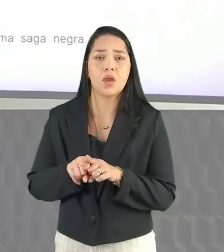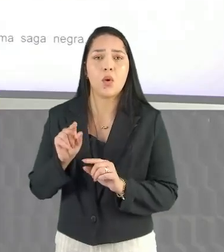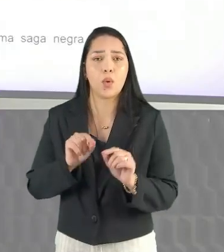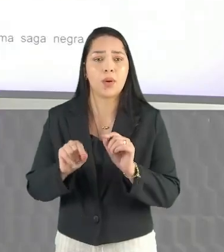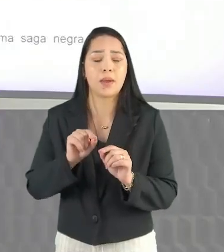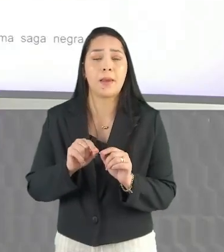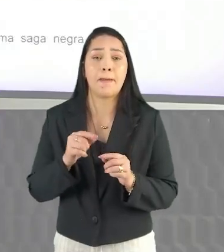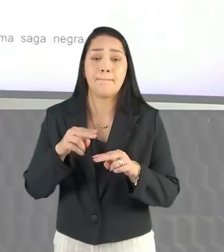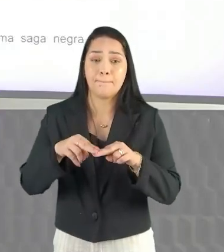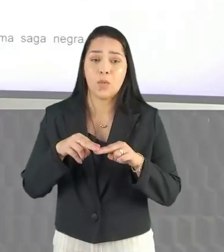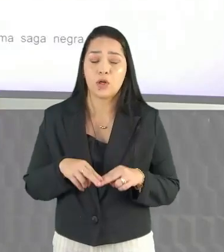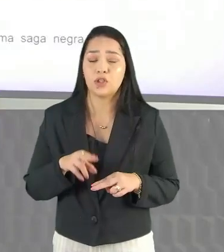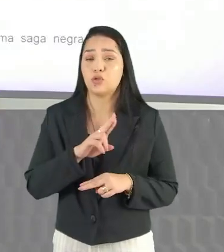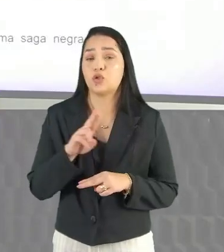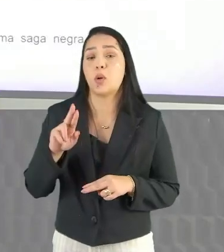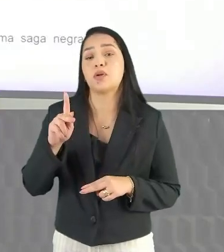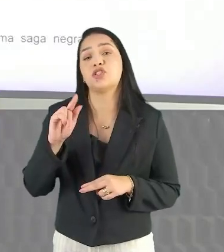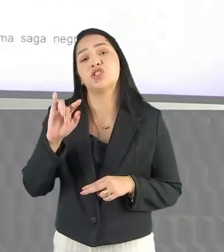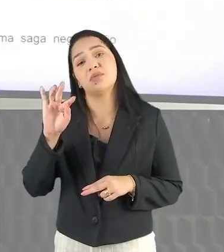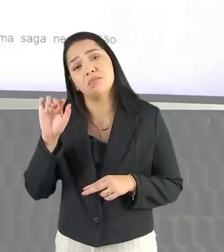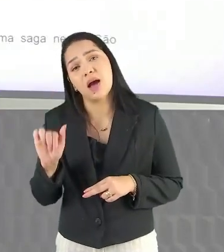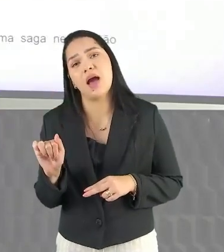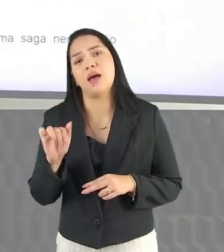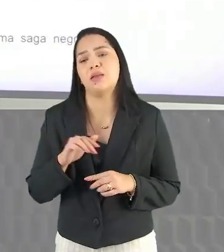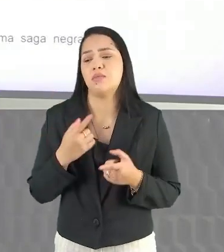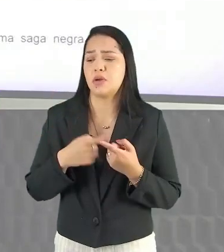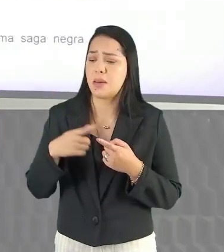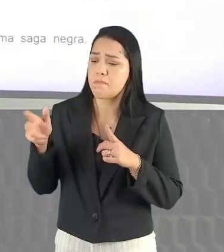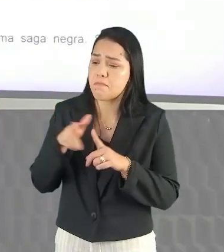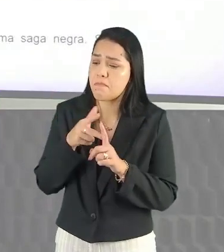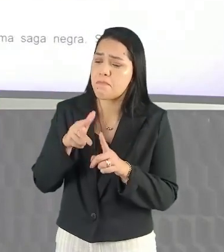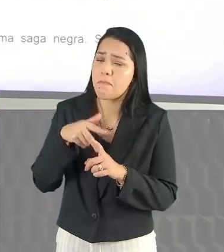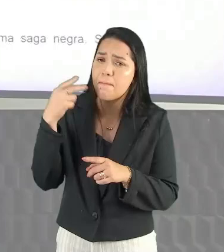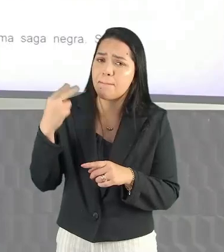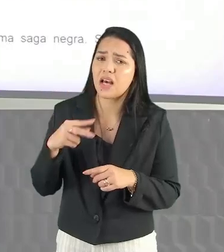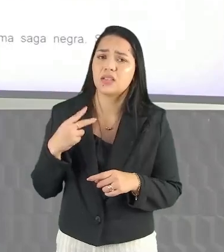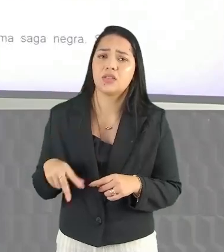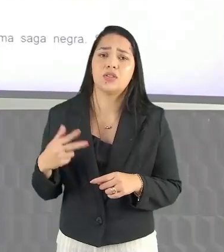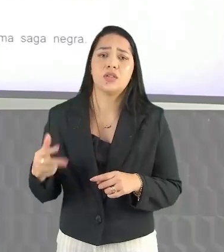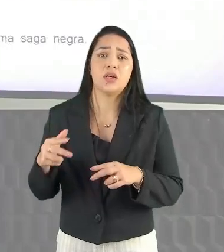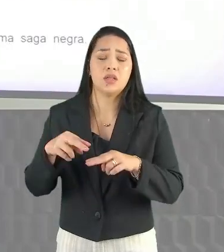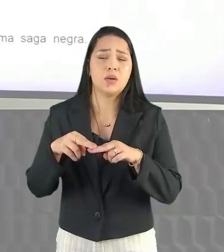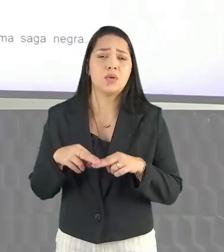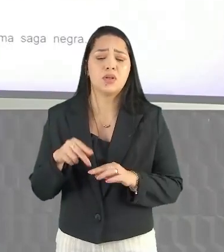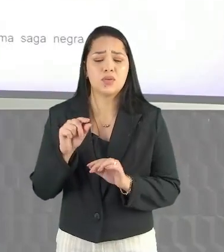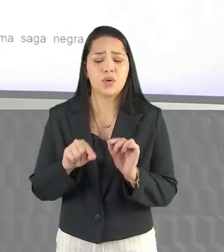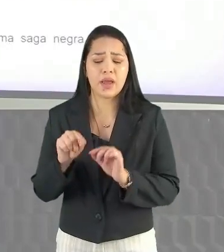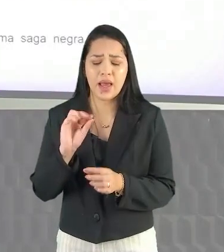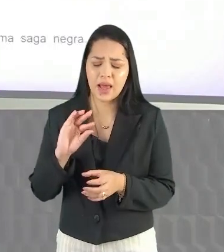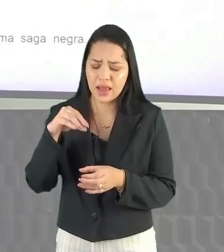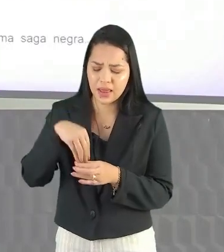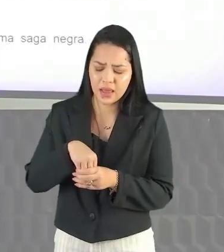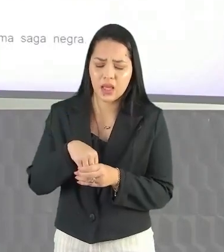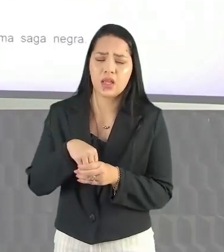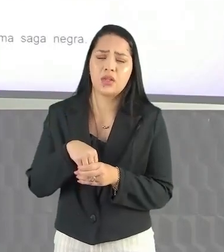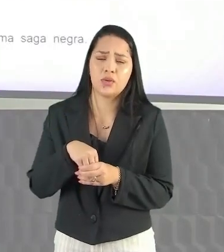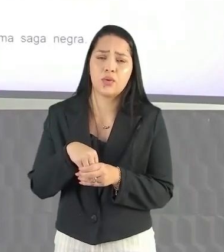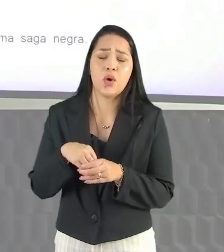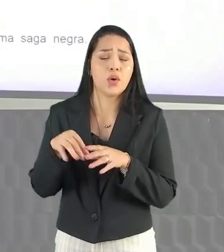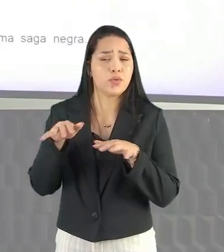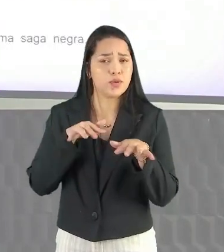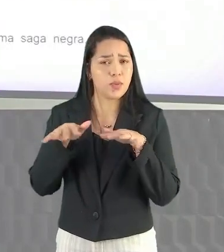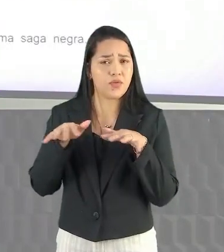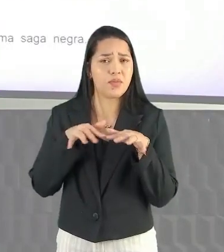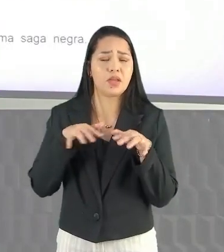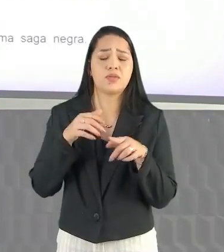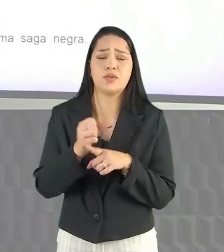uma chibata. Por isso daí a ideia de revolta da Chibata. Então, uma revolta que vai ocorrer, ela está dentro, né, dos